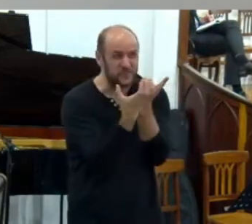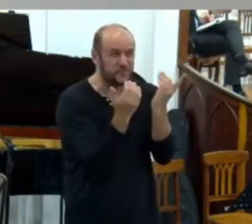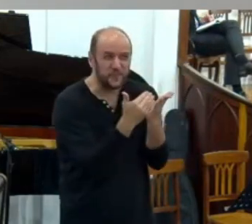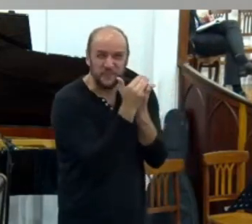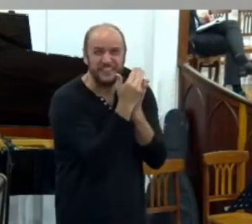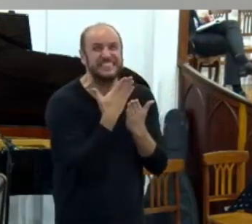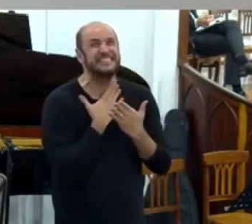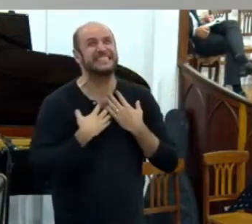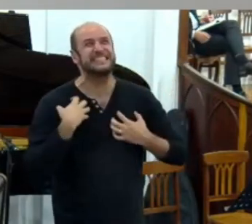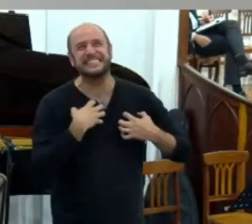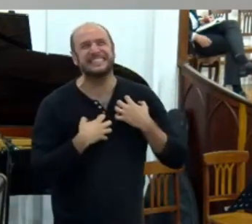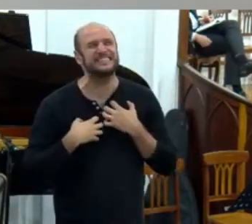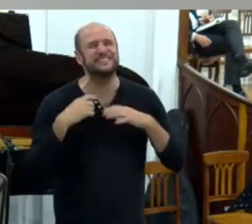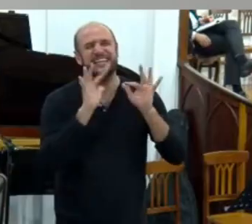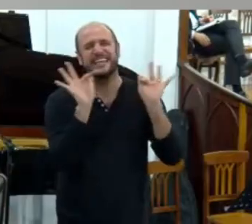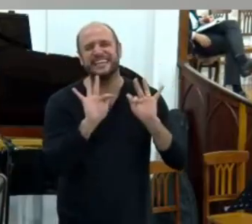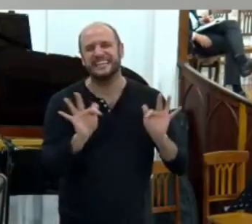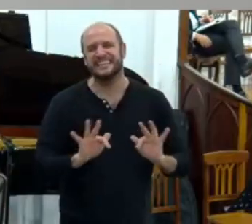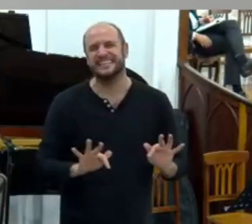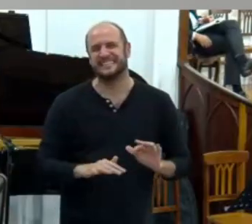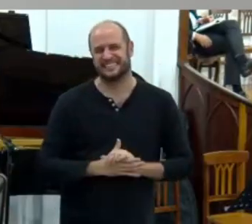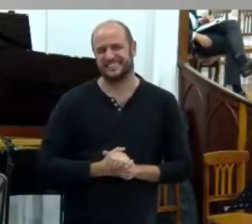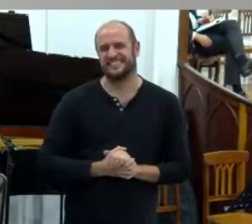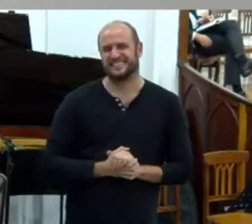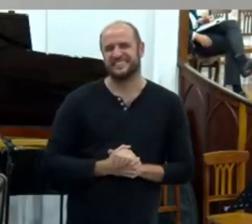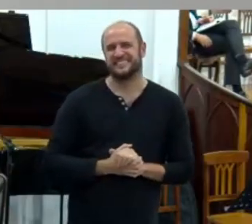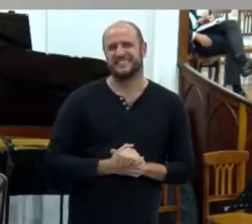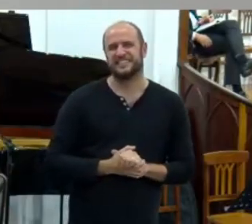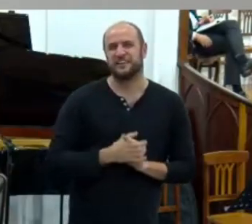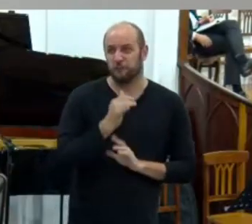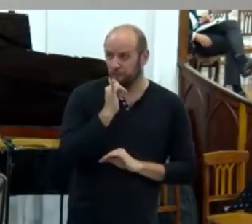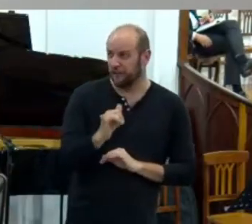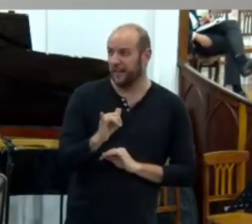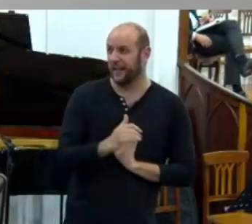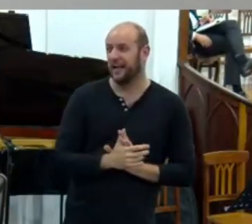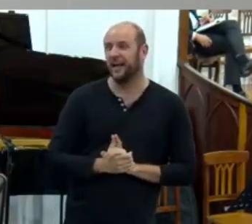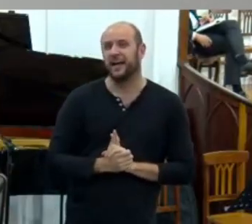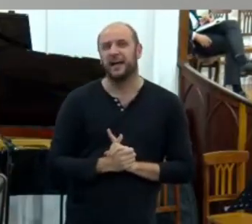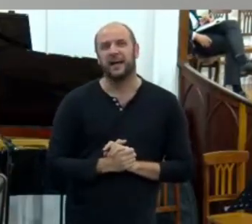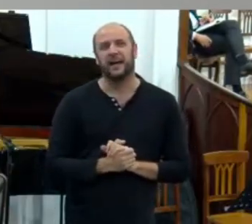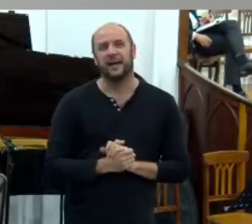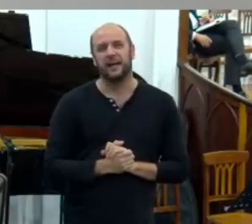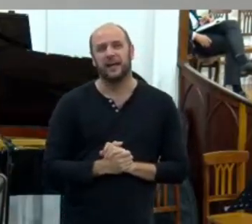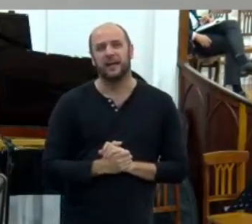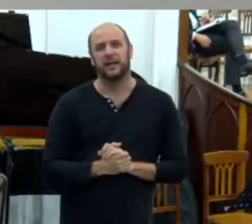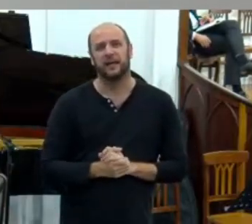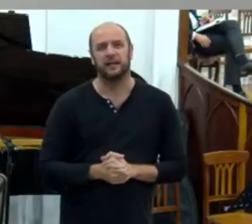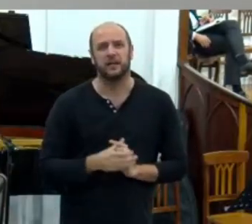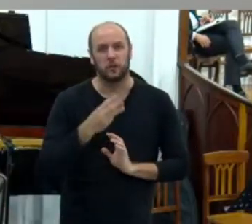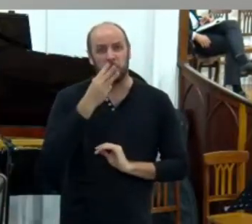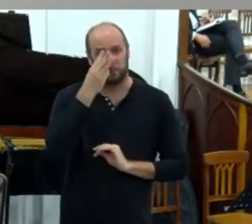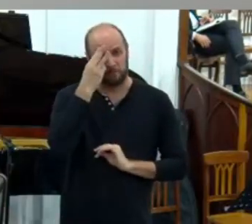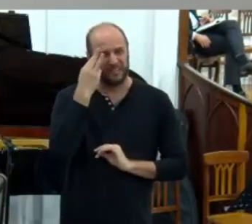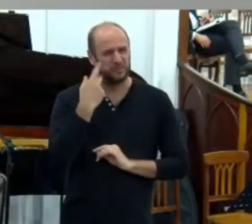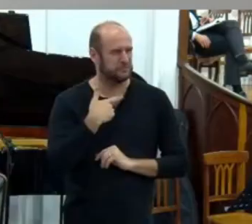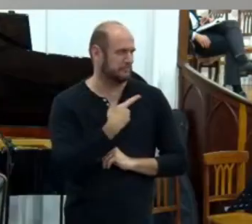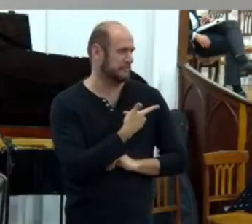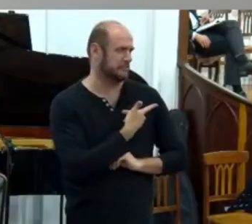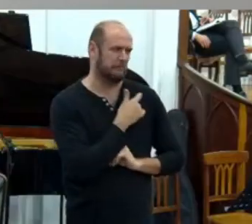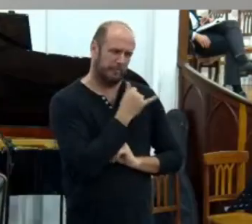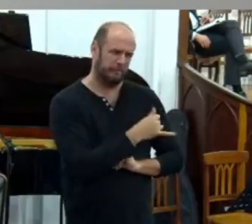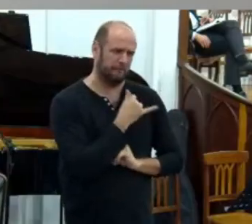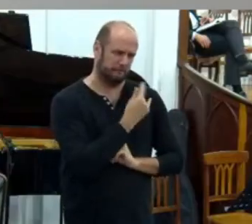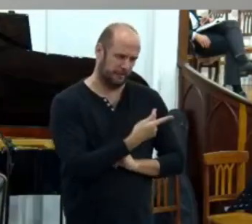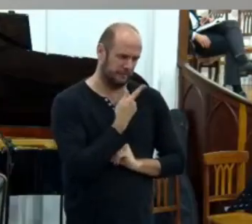Senhor. E ele confessou dizendo: nossa, que insistente esse rapaz é.